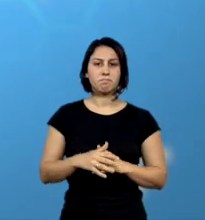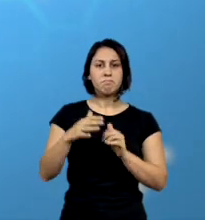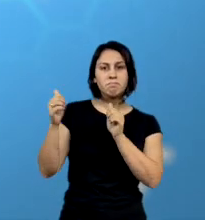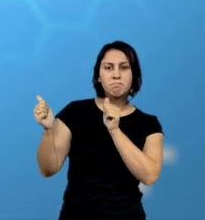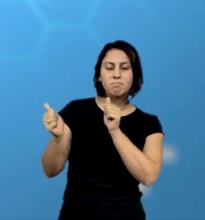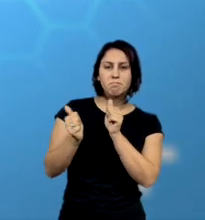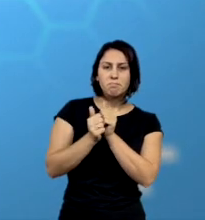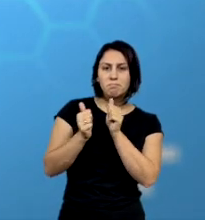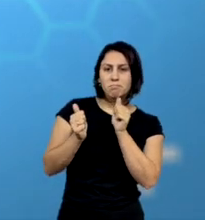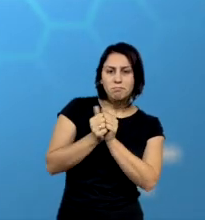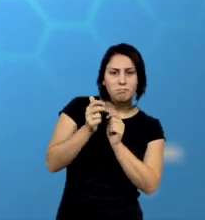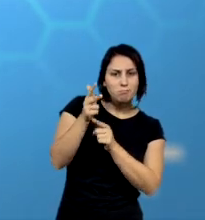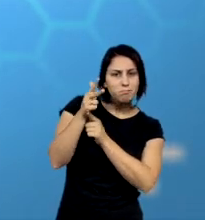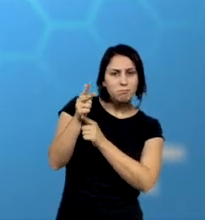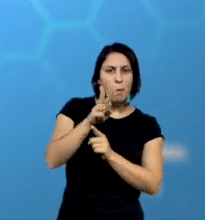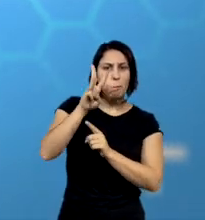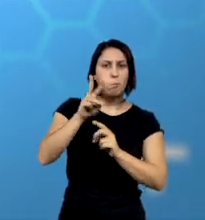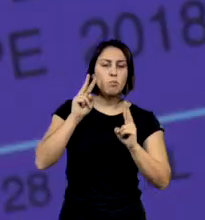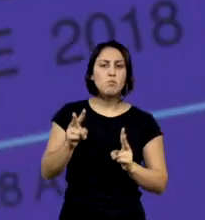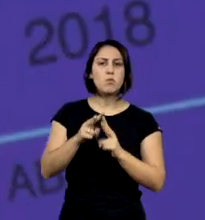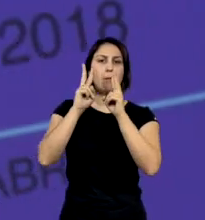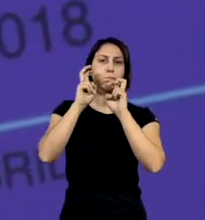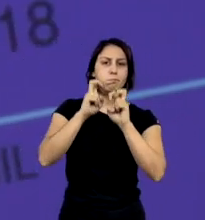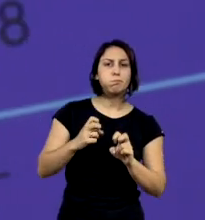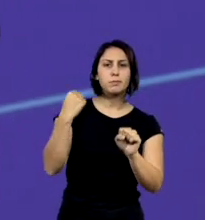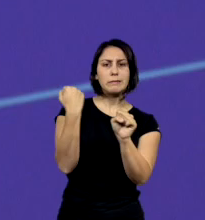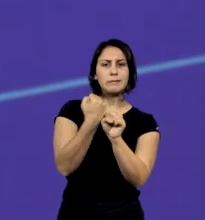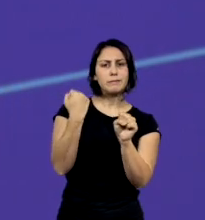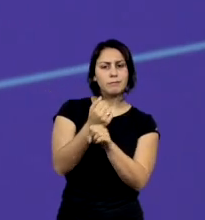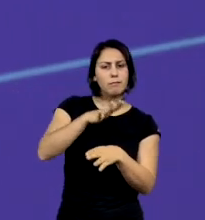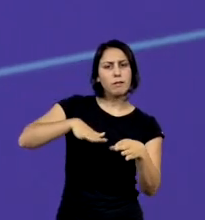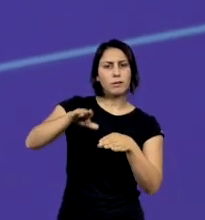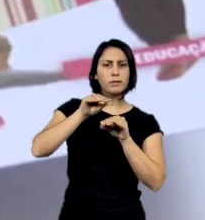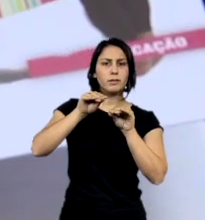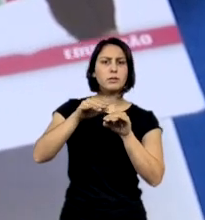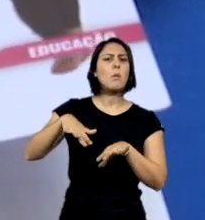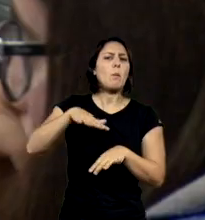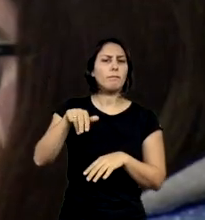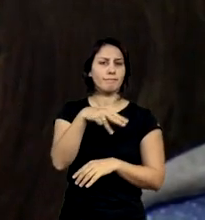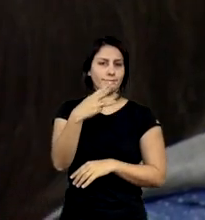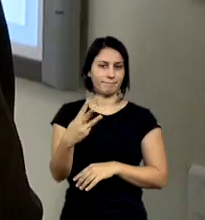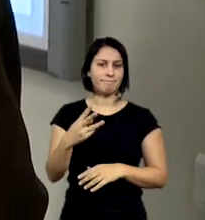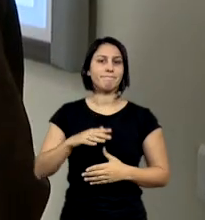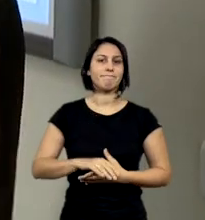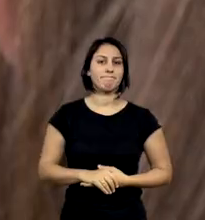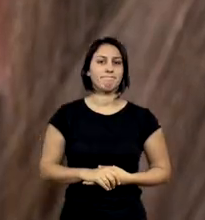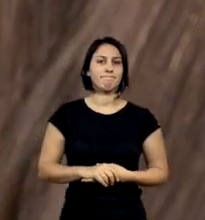acompanhamos o 3º encontro de investigação e prática da educação que ocorreu nessa